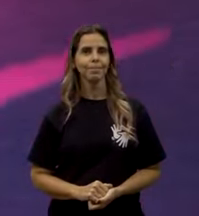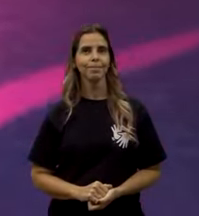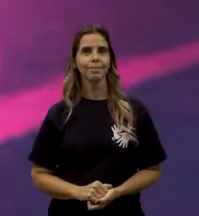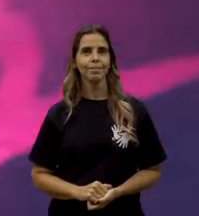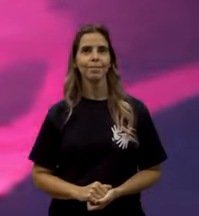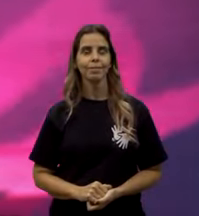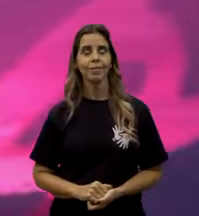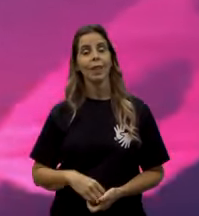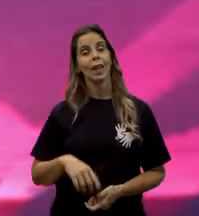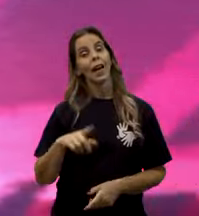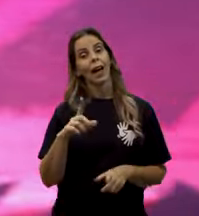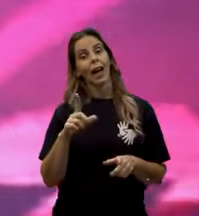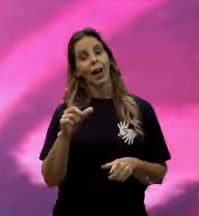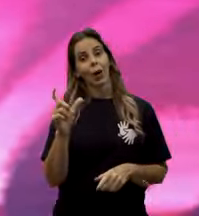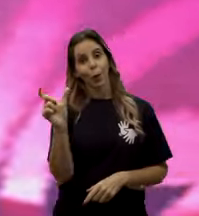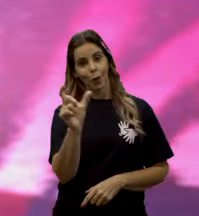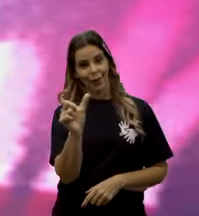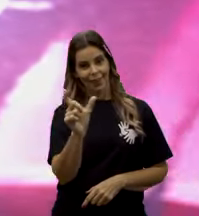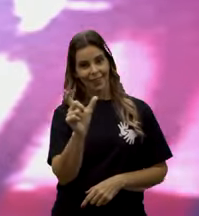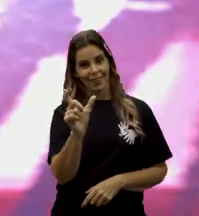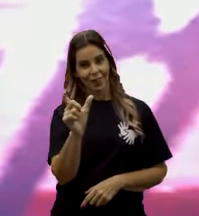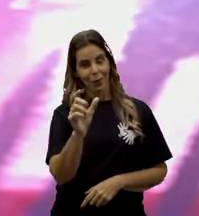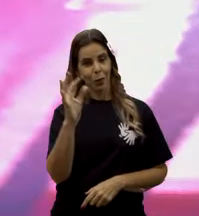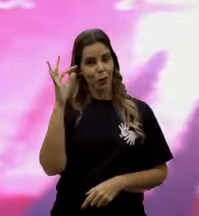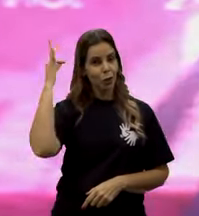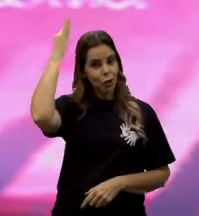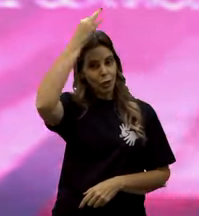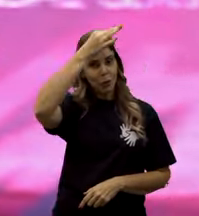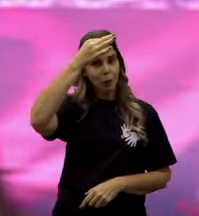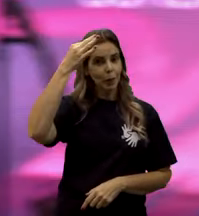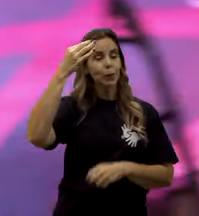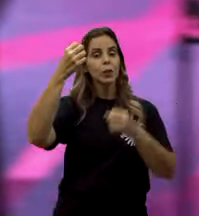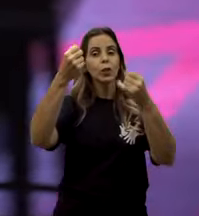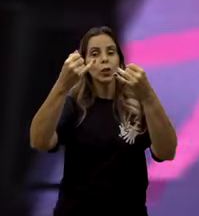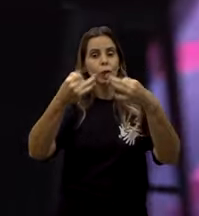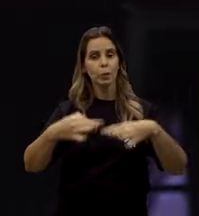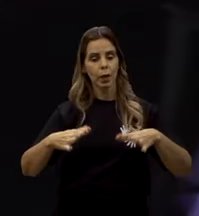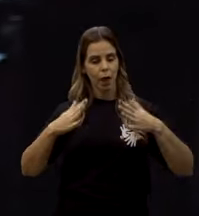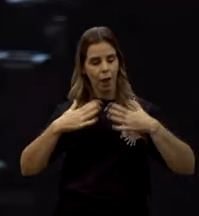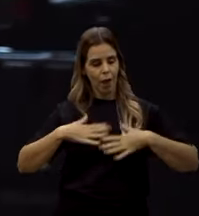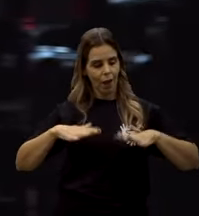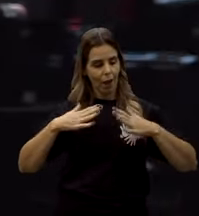até o cartão o espírito santo usa para te lembrar Relaxa tem mais 30 dias para você ser feliz